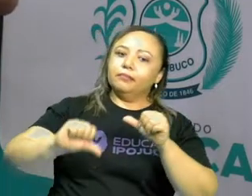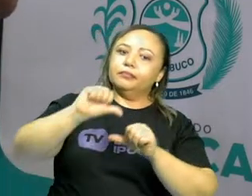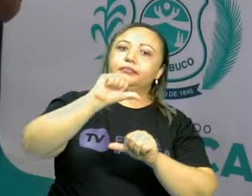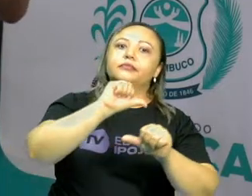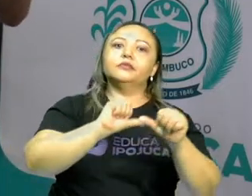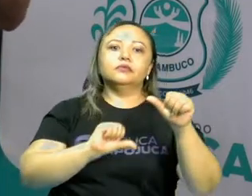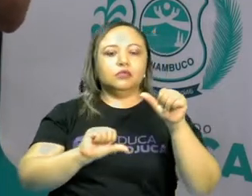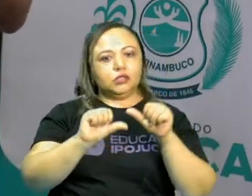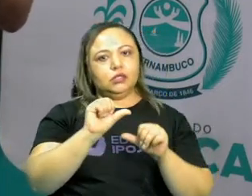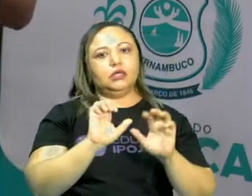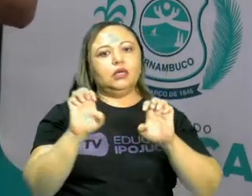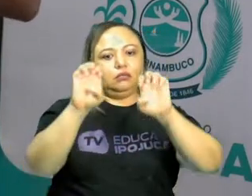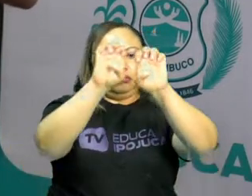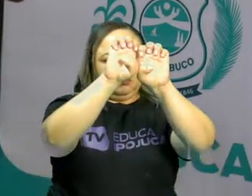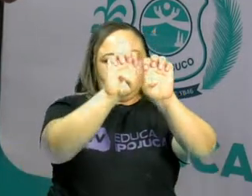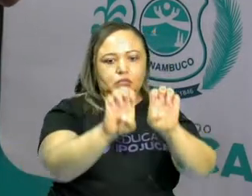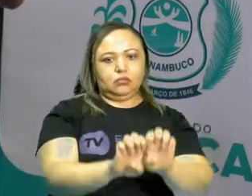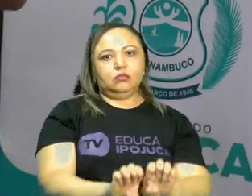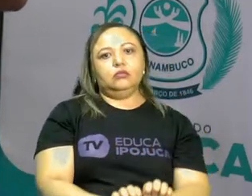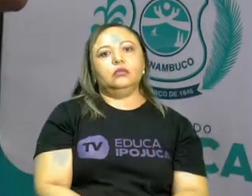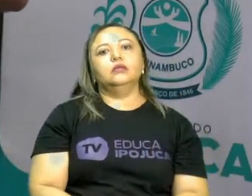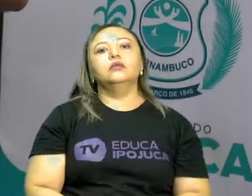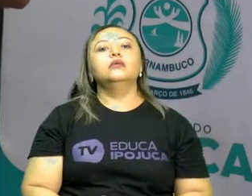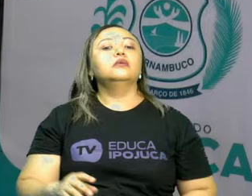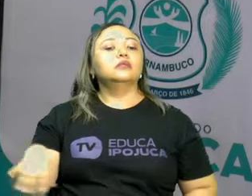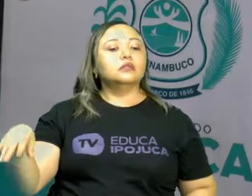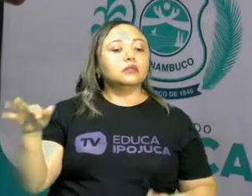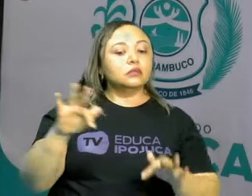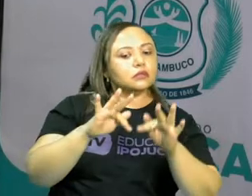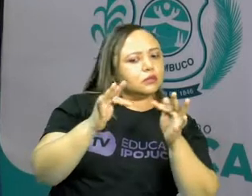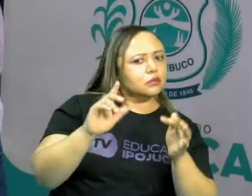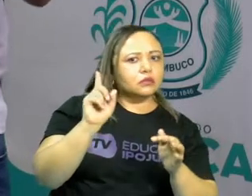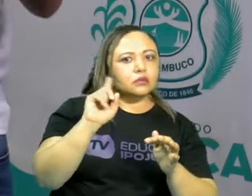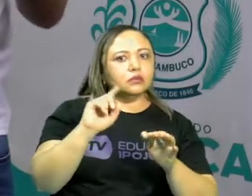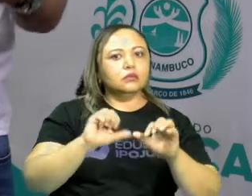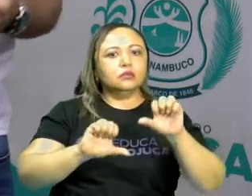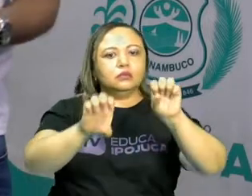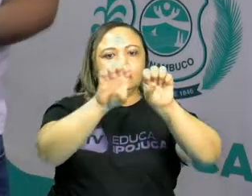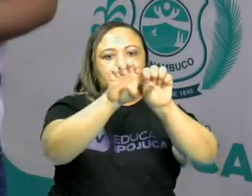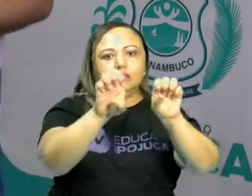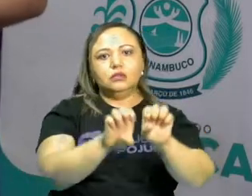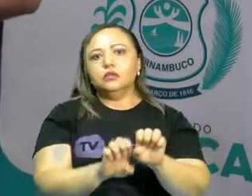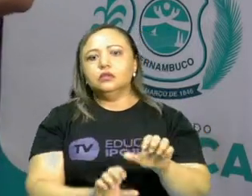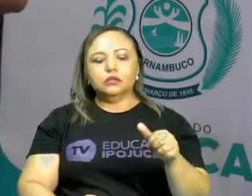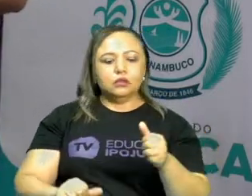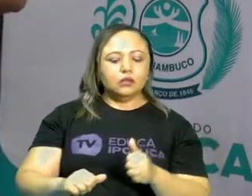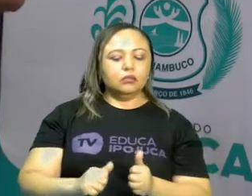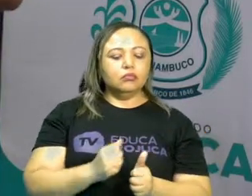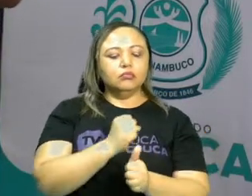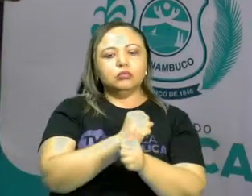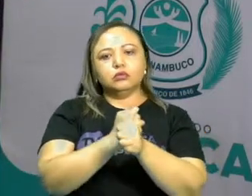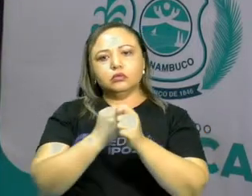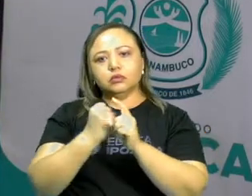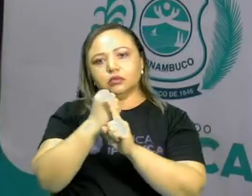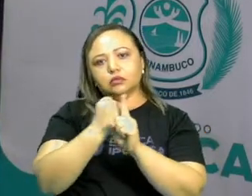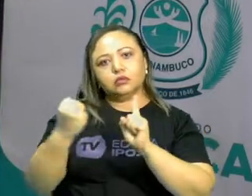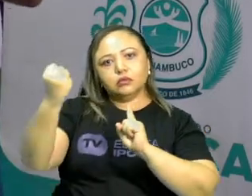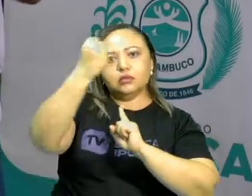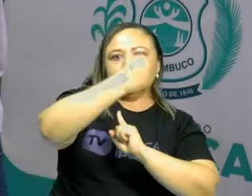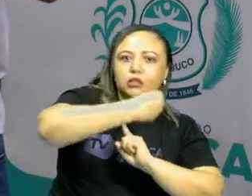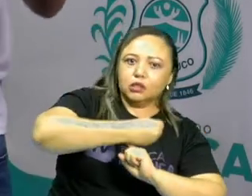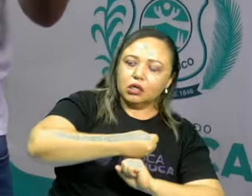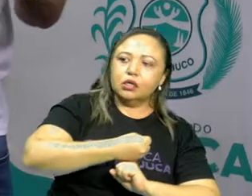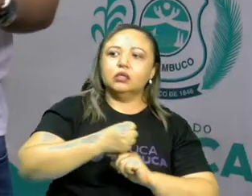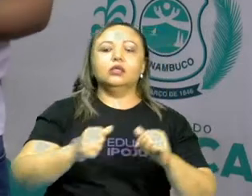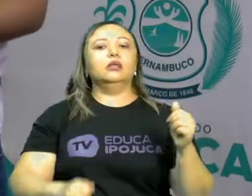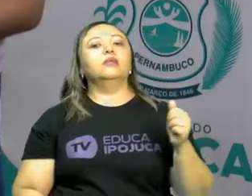tá bom não somos danças simples elas são mudanças no modo de promoção da sociedade elas são mudanças nas relações